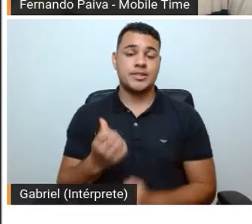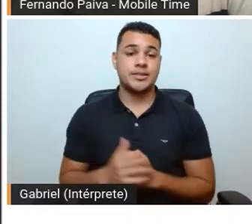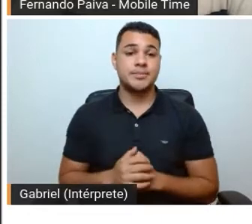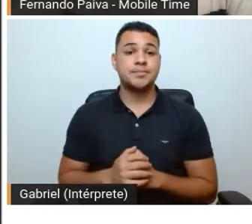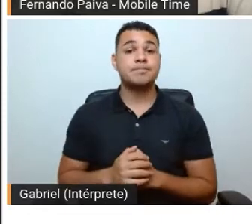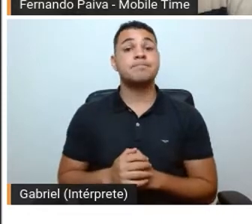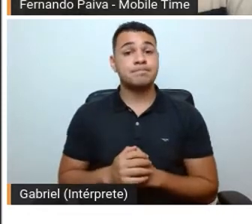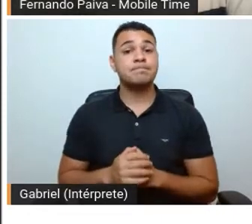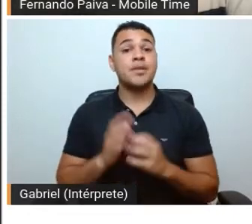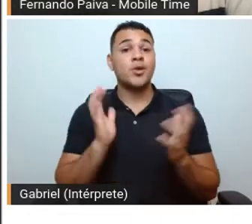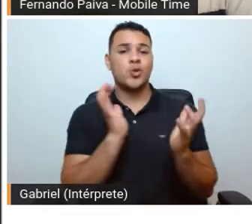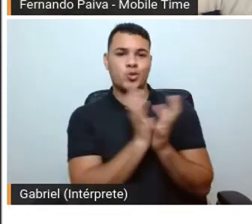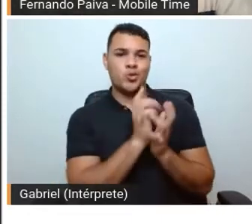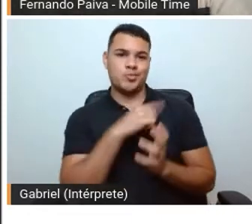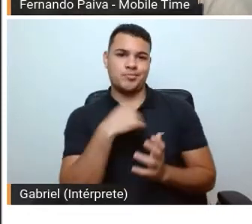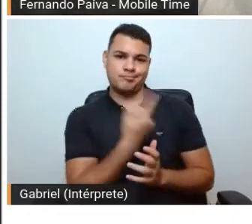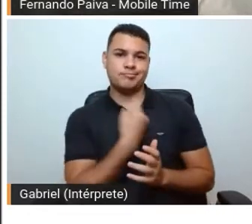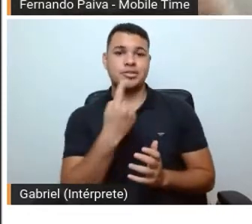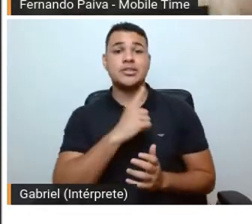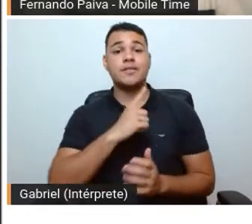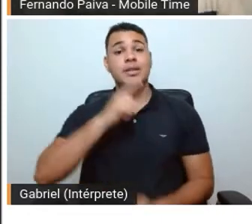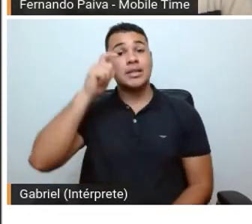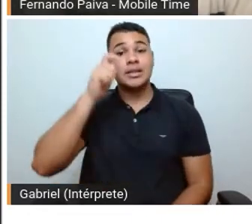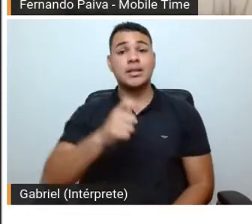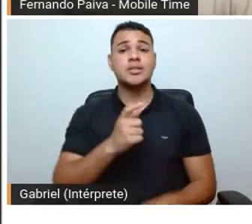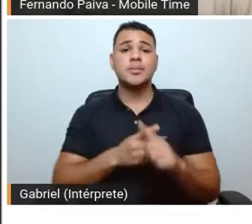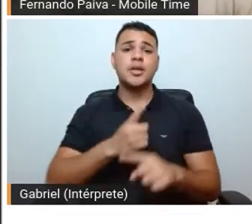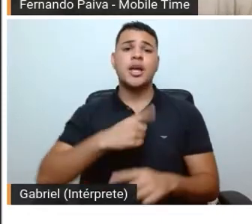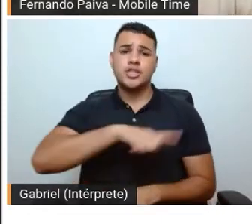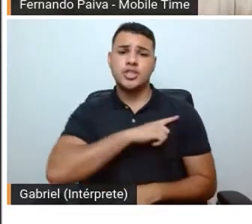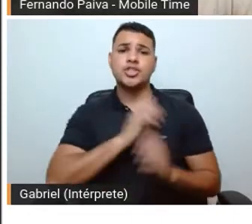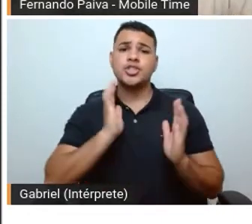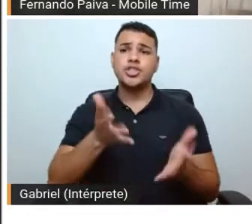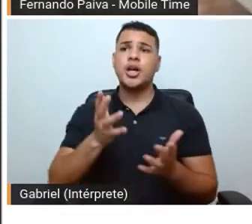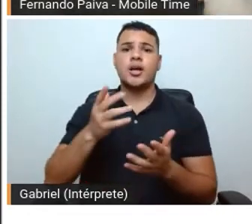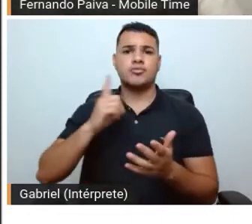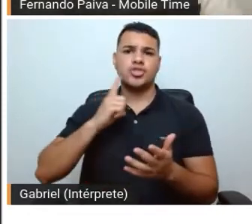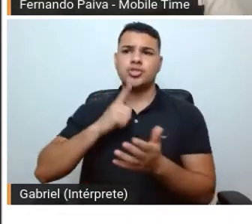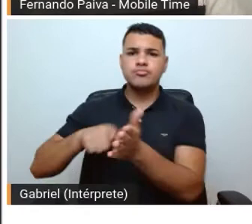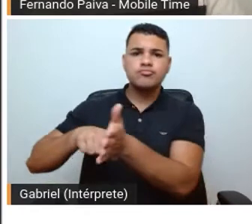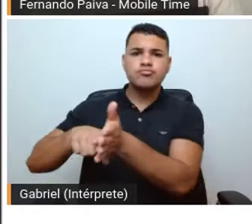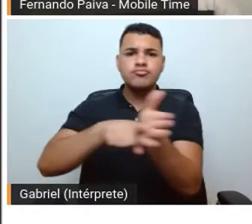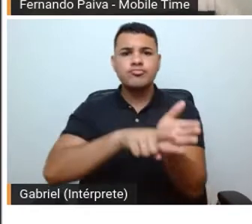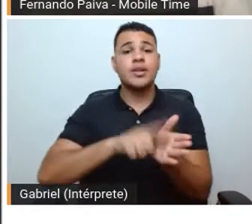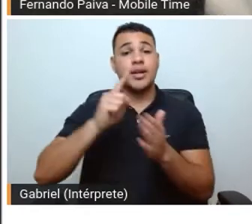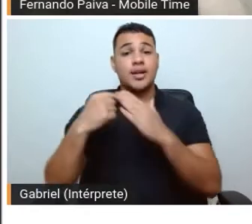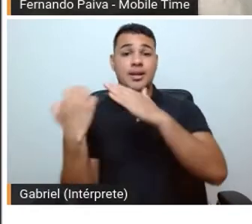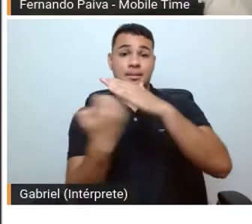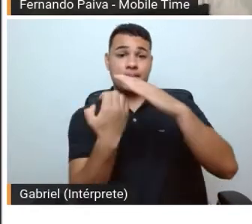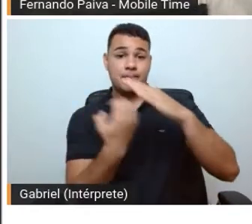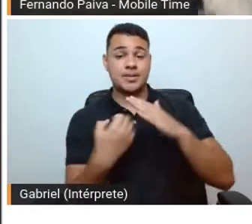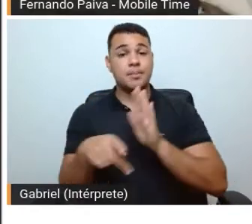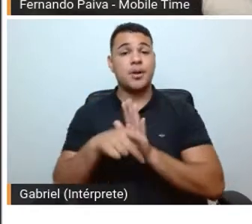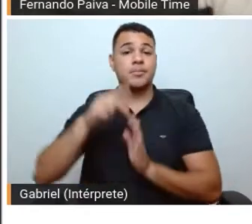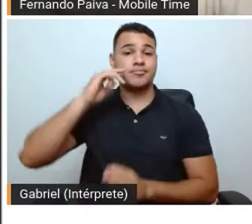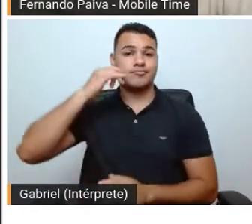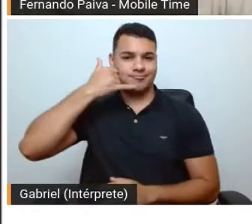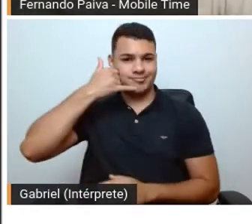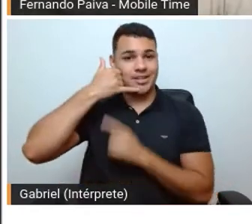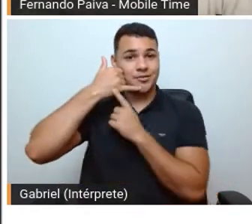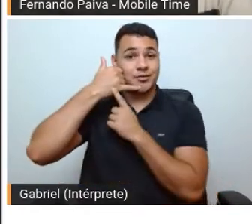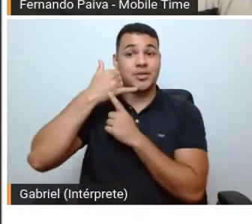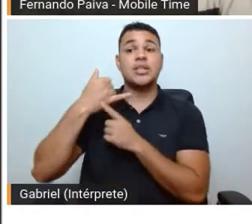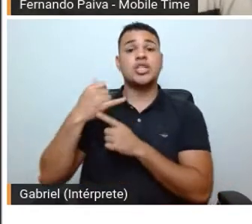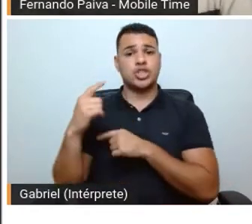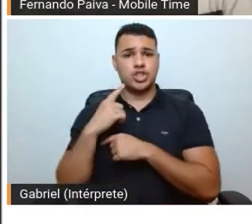gente se interessou por que várias dessas empresas que a gente já cobria o telefone é móvel começaram a qual em potes alguns aqui alguns desenvolvedores